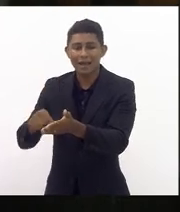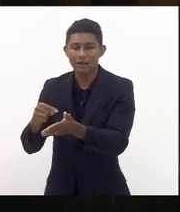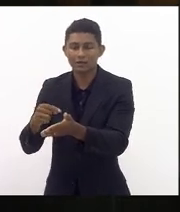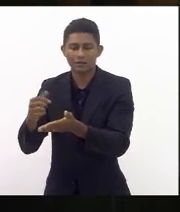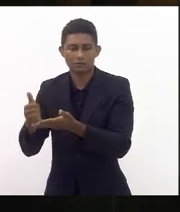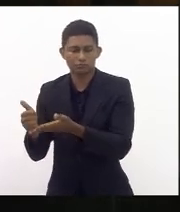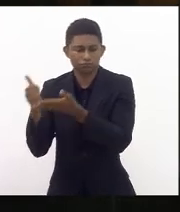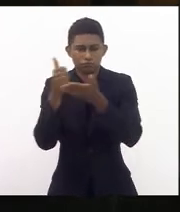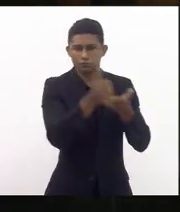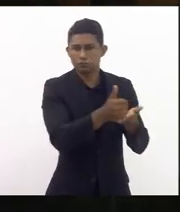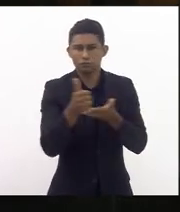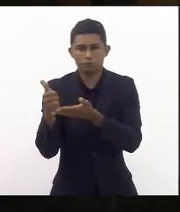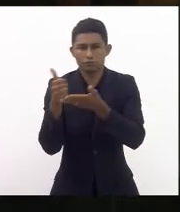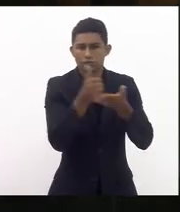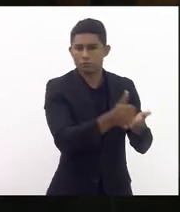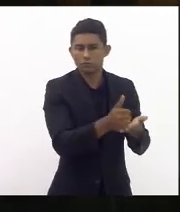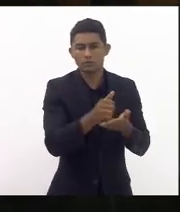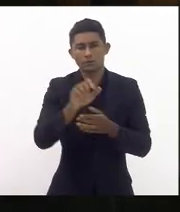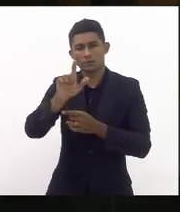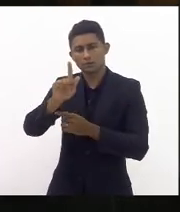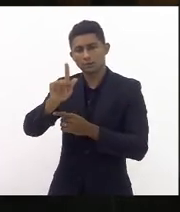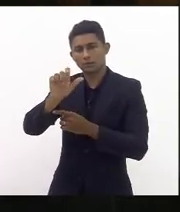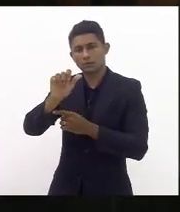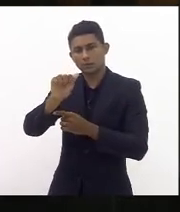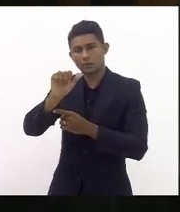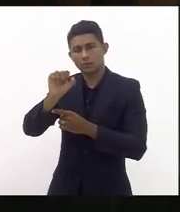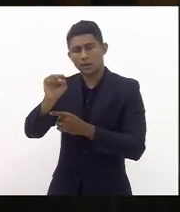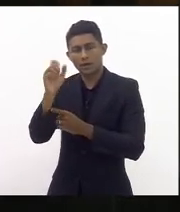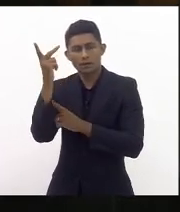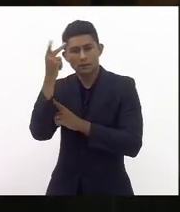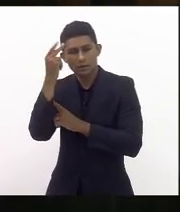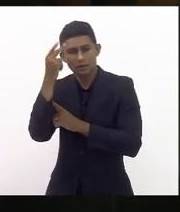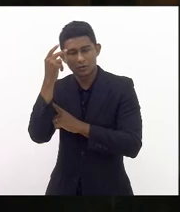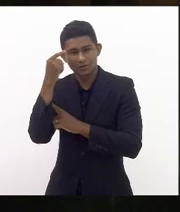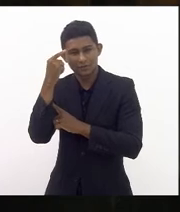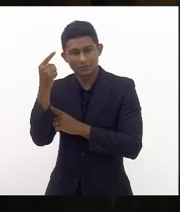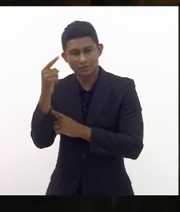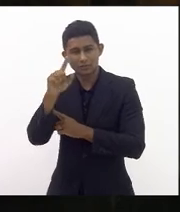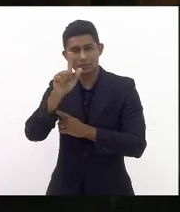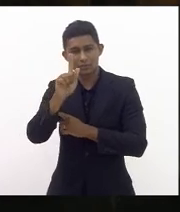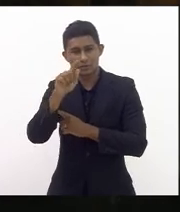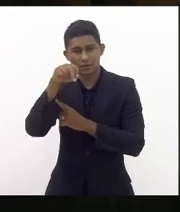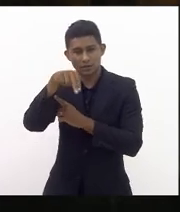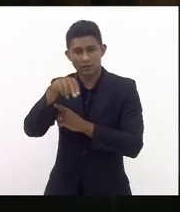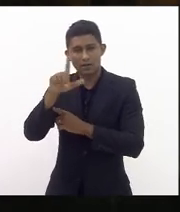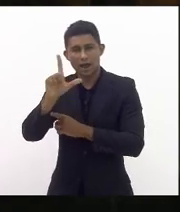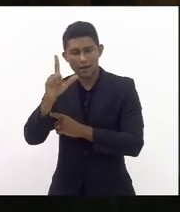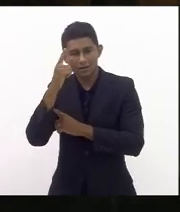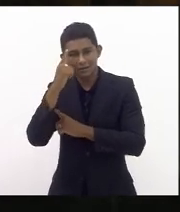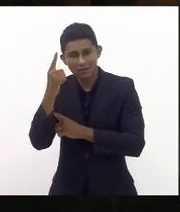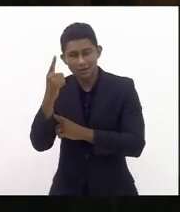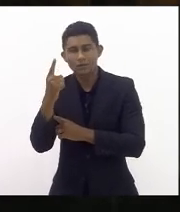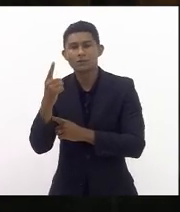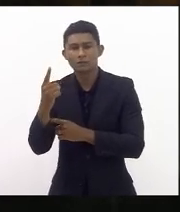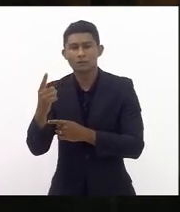transferência do gás liquefeito, do gás natural liquefeito, do GNL,